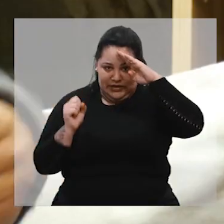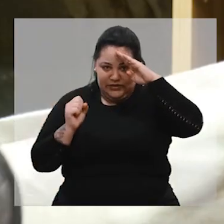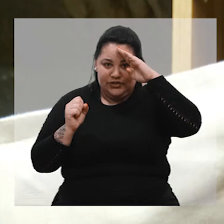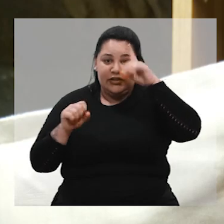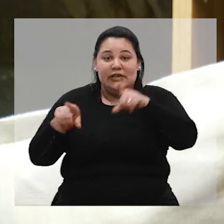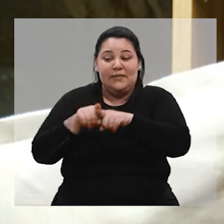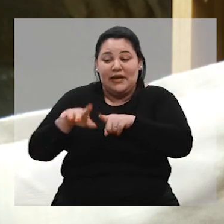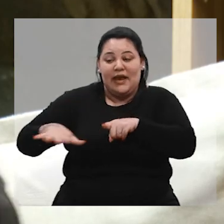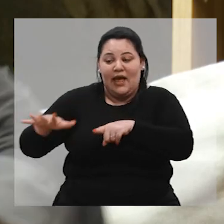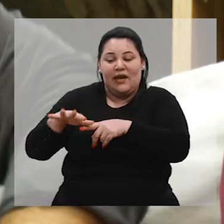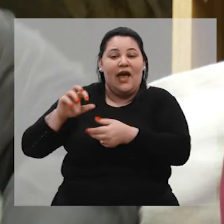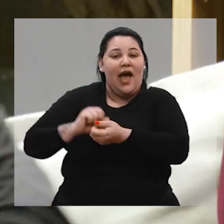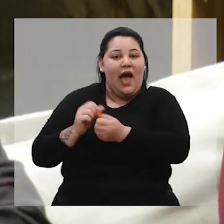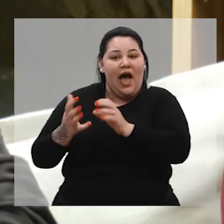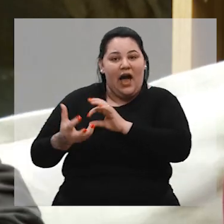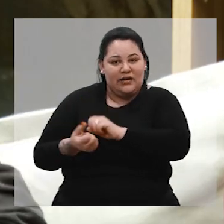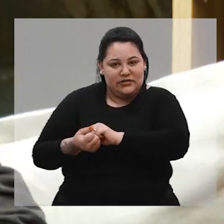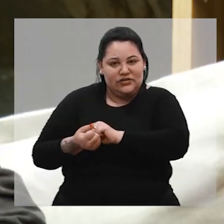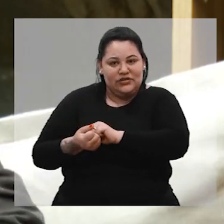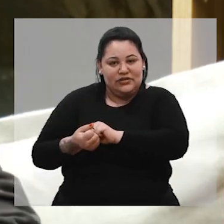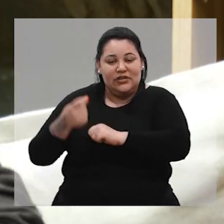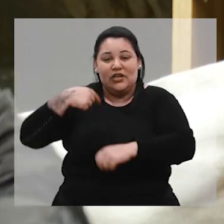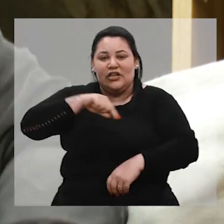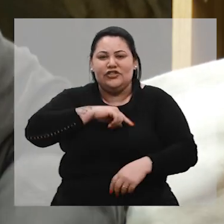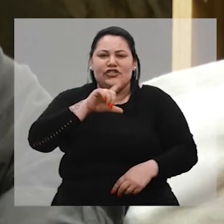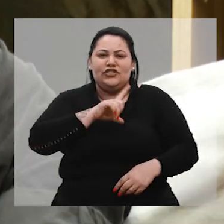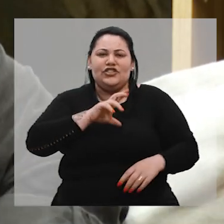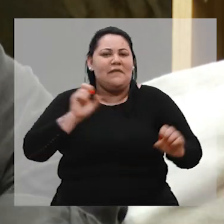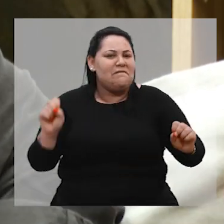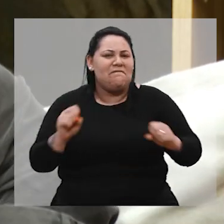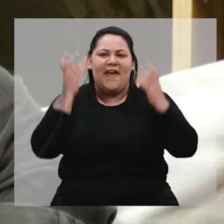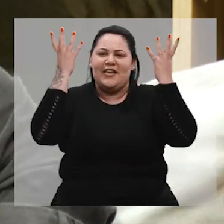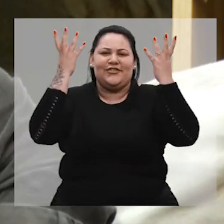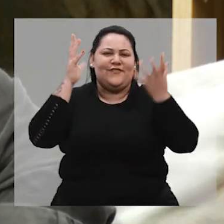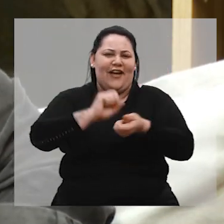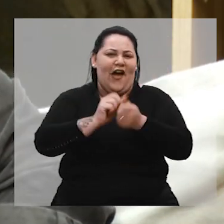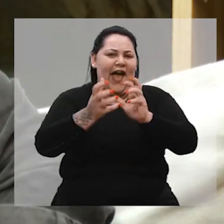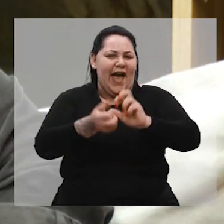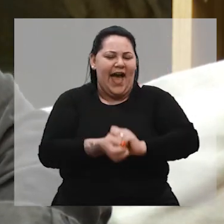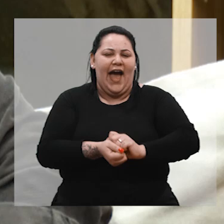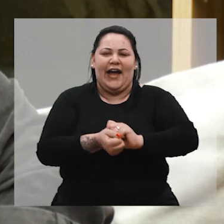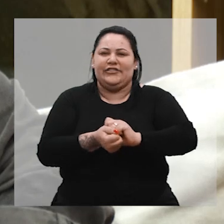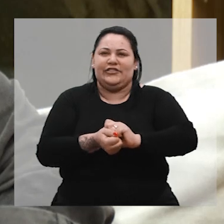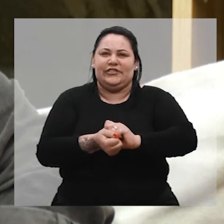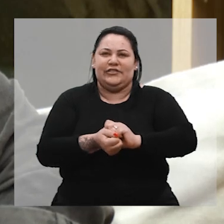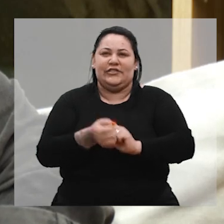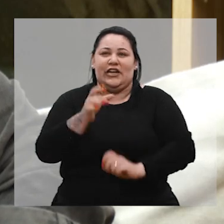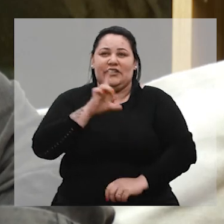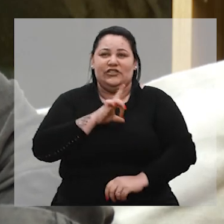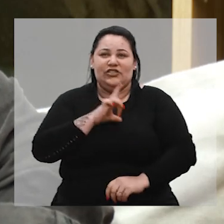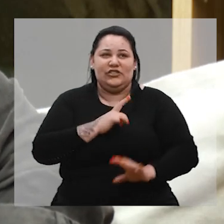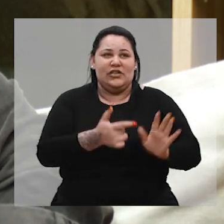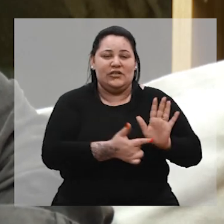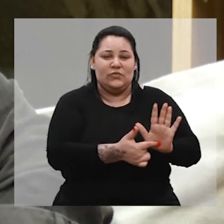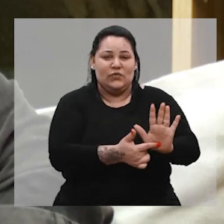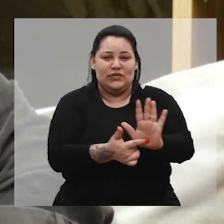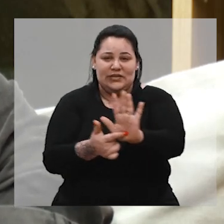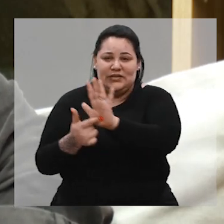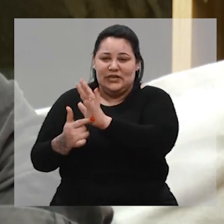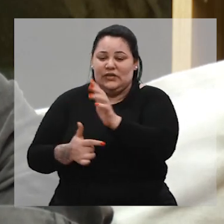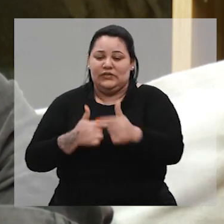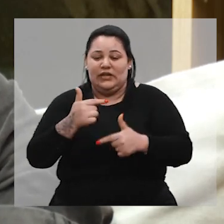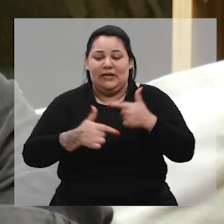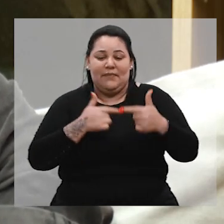o Imigrante no esporte, e nas artes. Nós tínhamos festivais de arte, nós